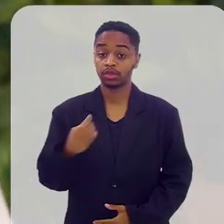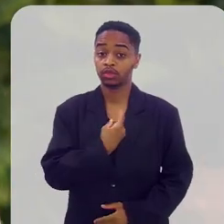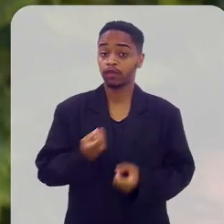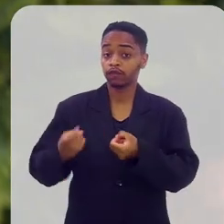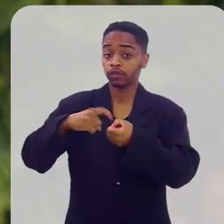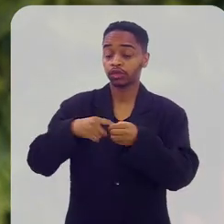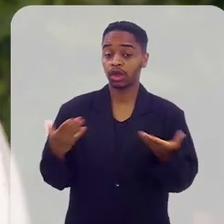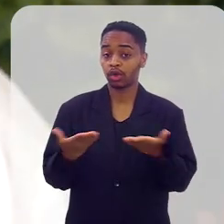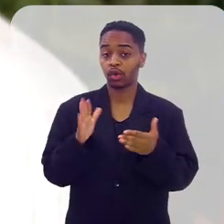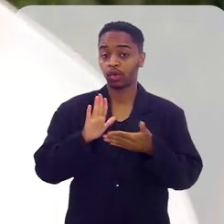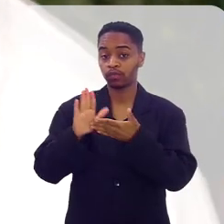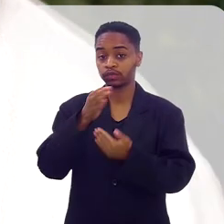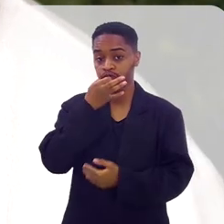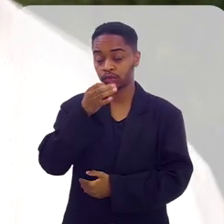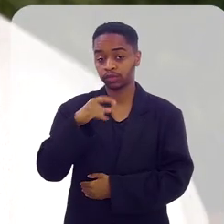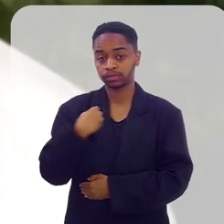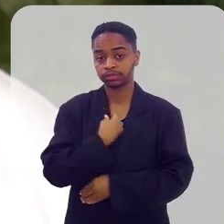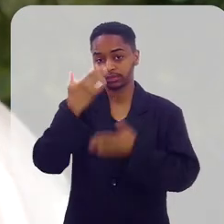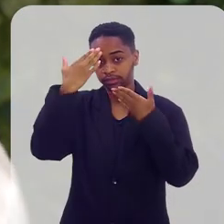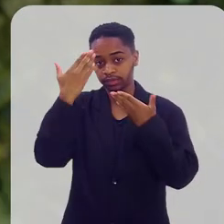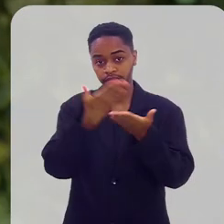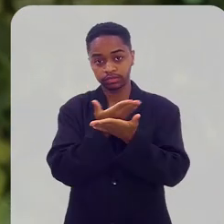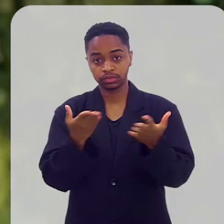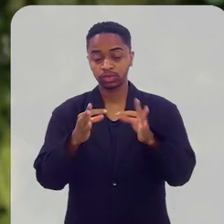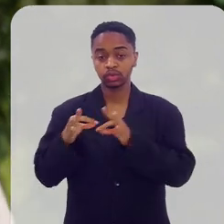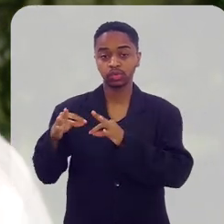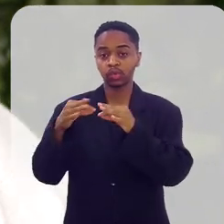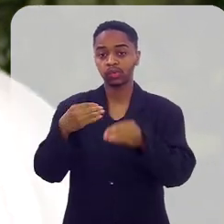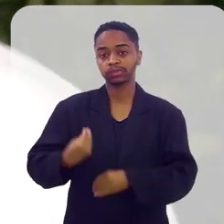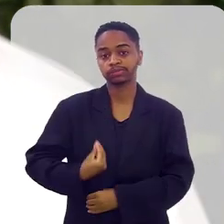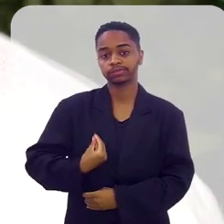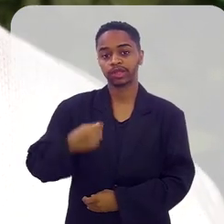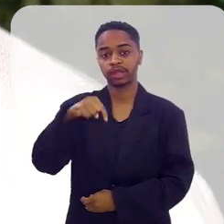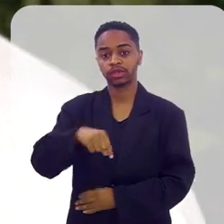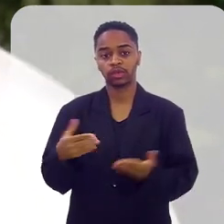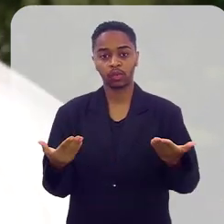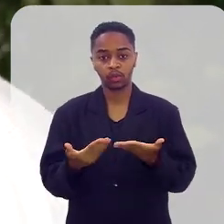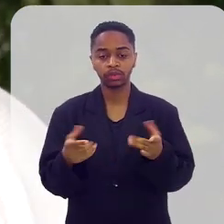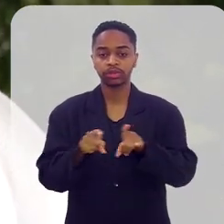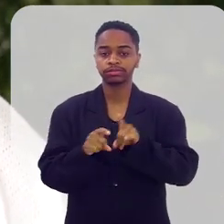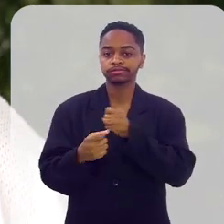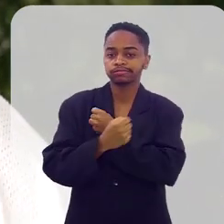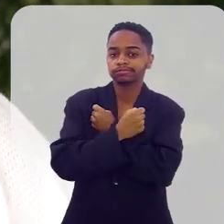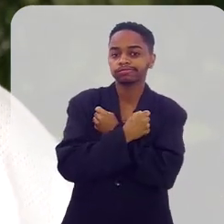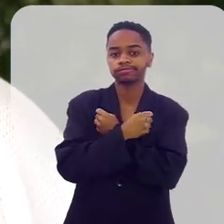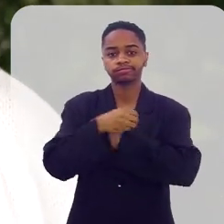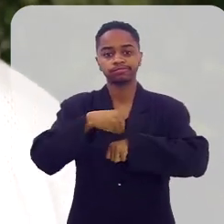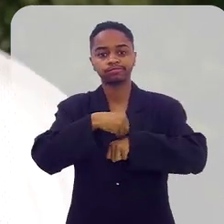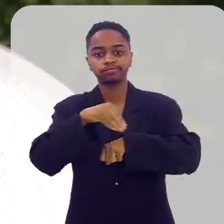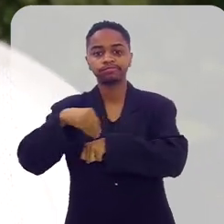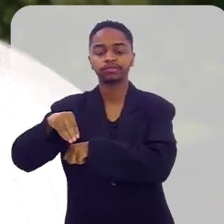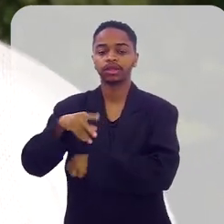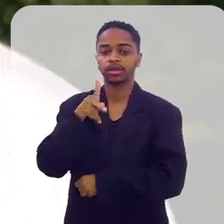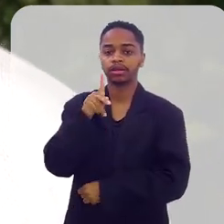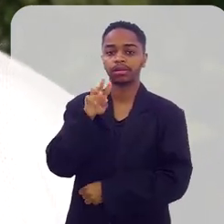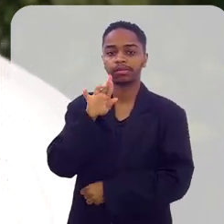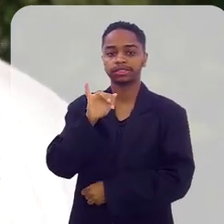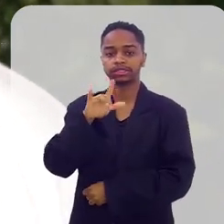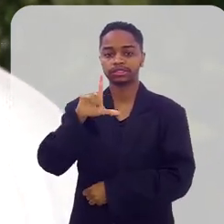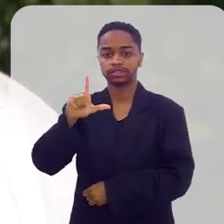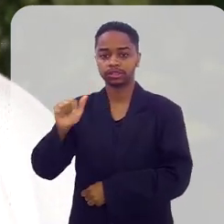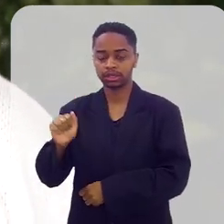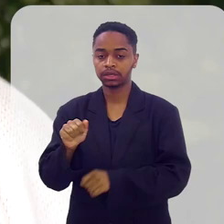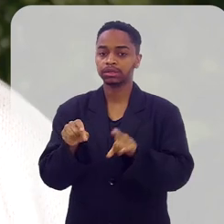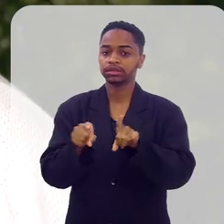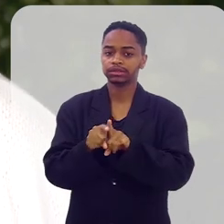Estamos de volta no Louvor Som, agradecendo a todos que estão aqui no programa. Quero mandar um abraço para Priscila Reis,